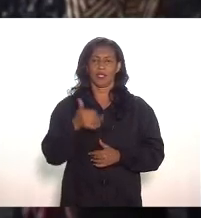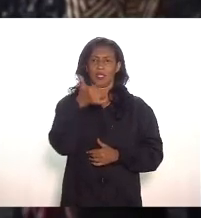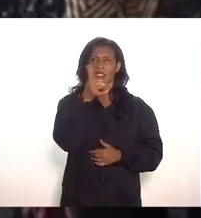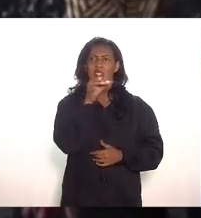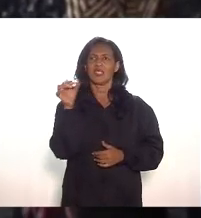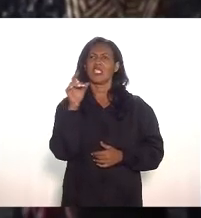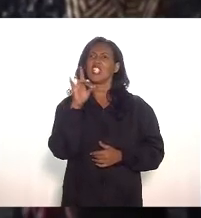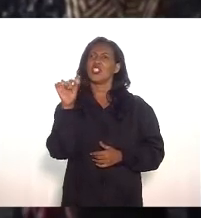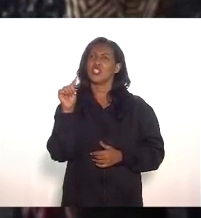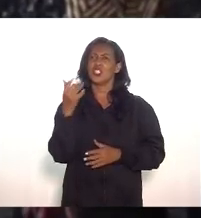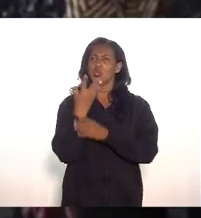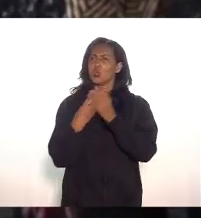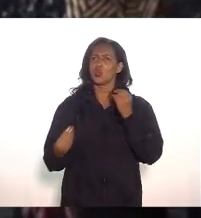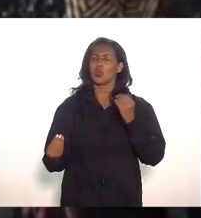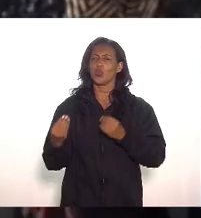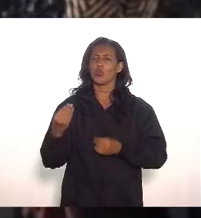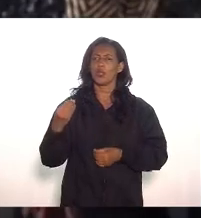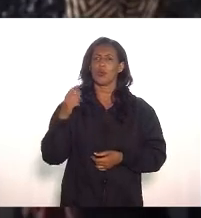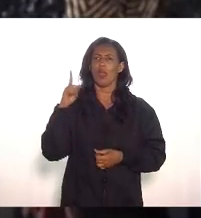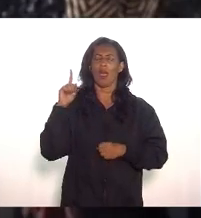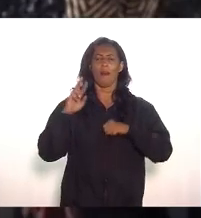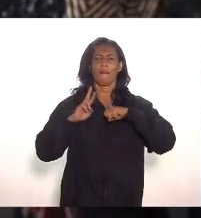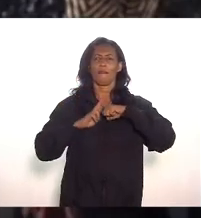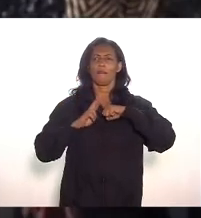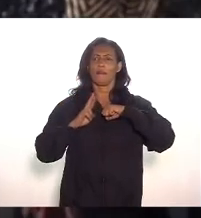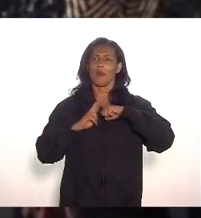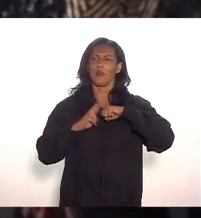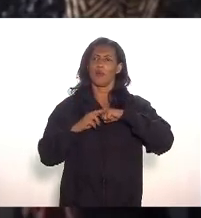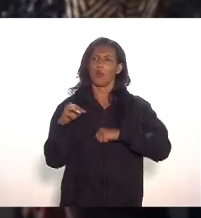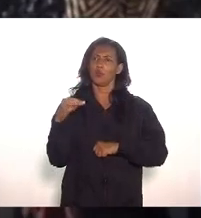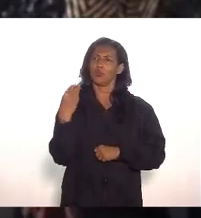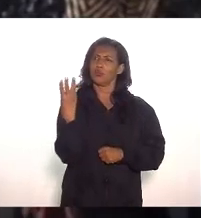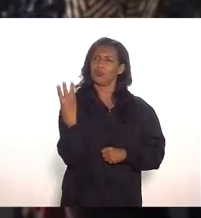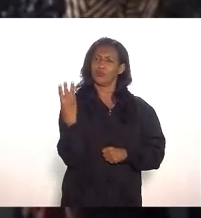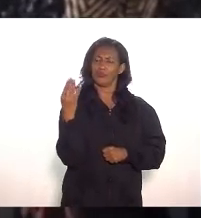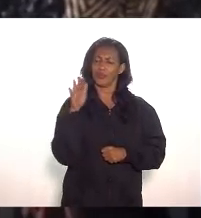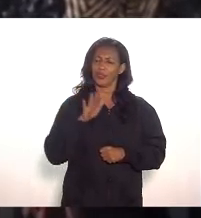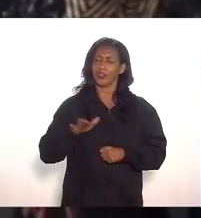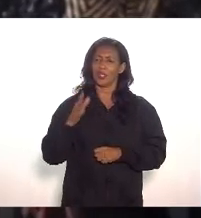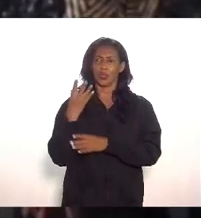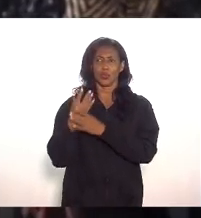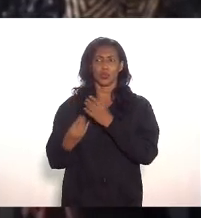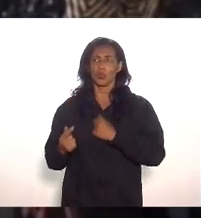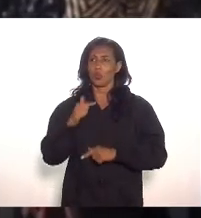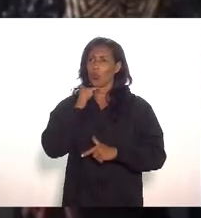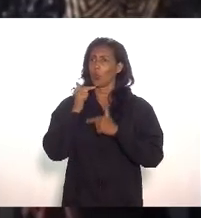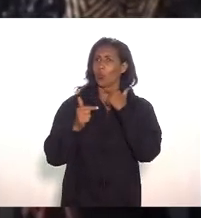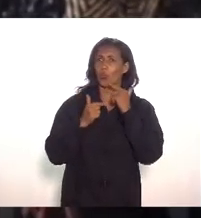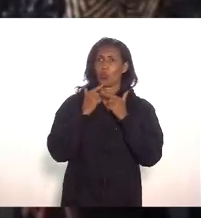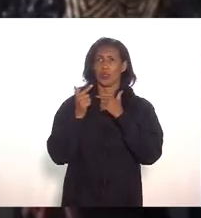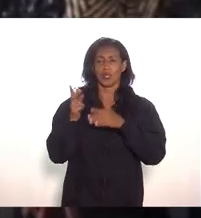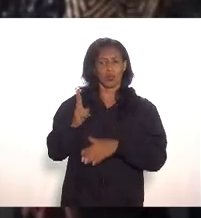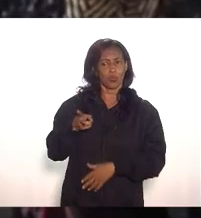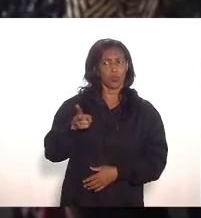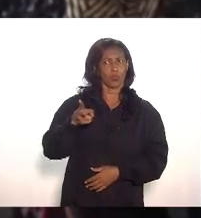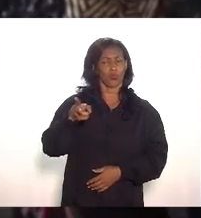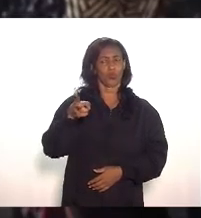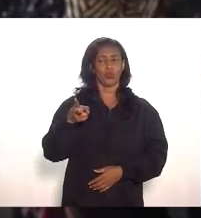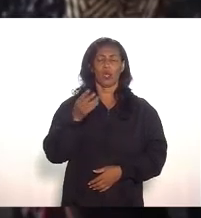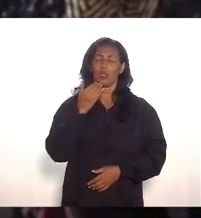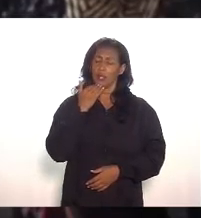das crianças desaparecidas em Belfor Roxo, e assim como tantas outras, a gente não está conseguindo... avançar muito. Então, só